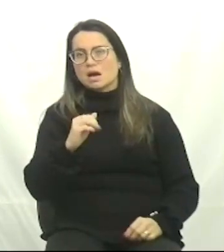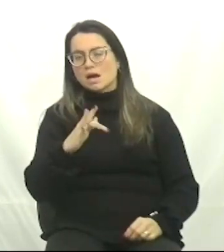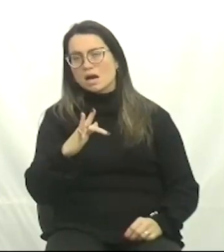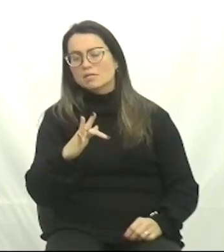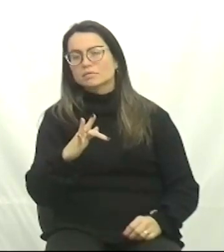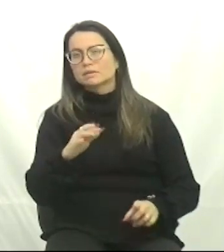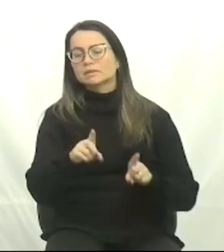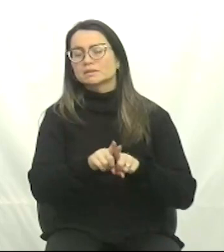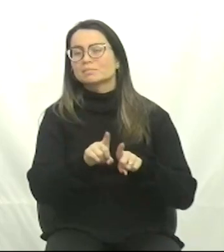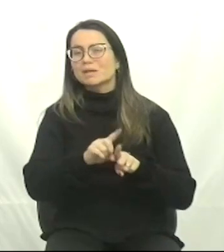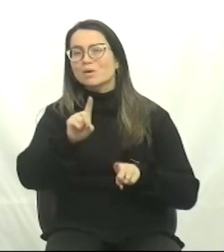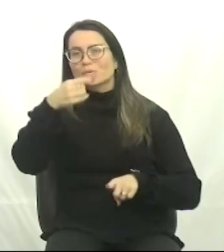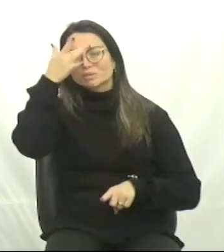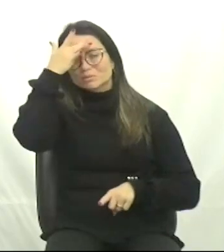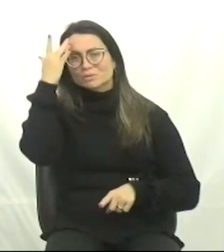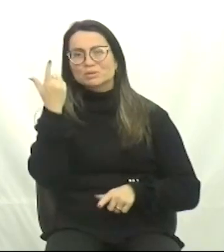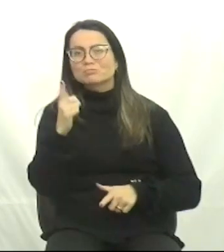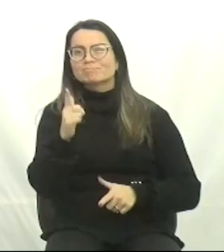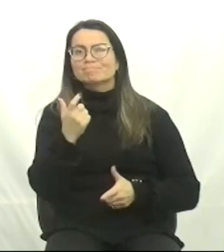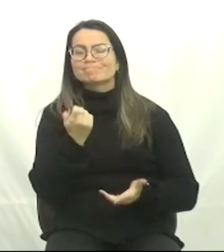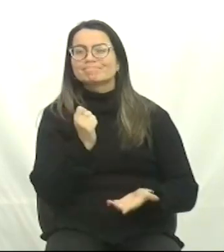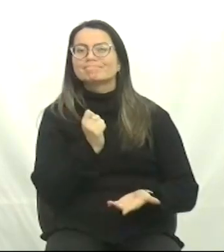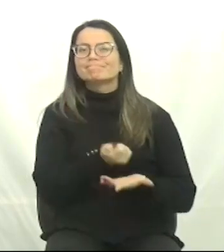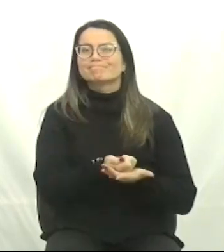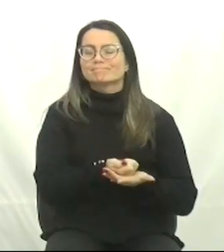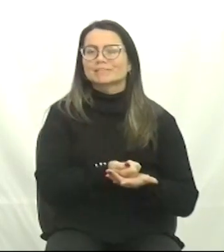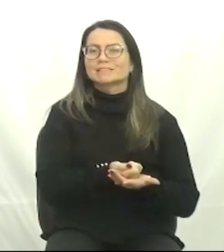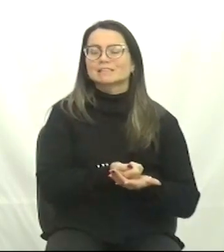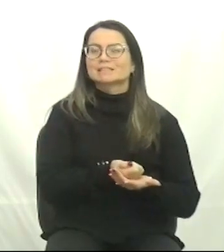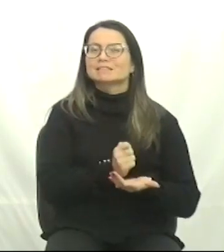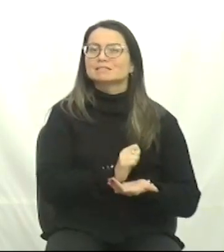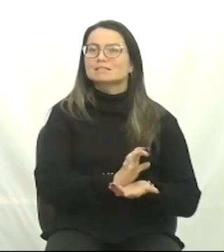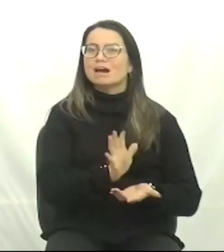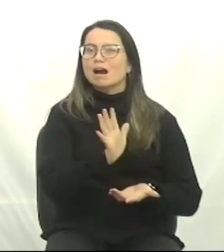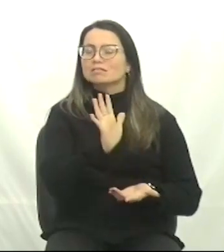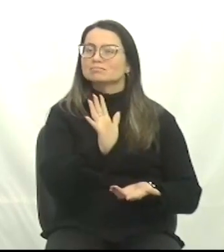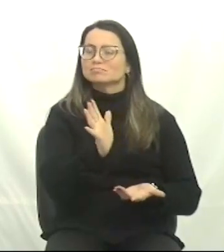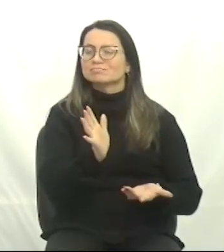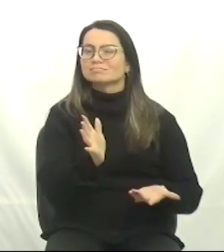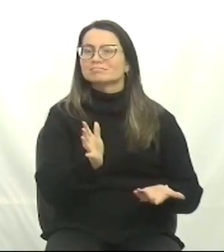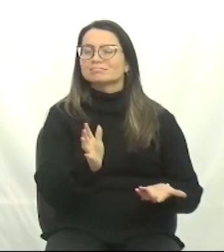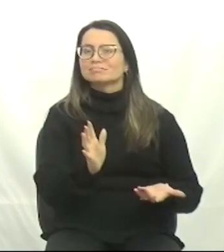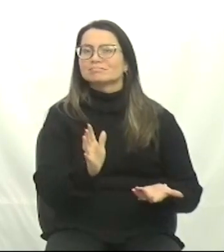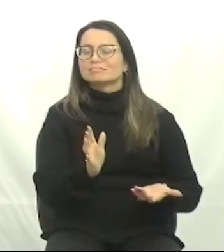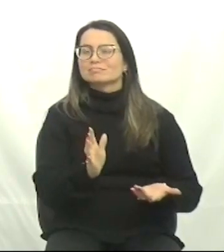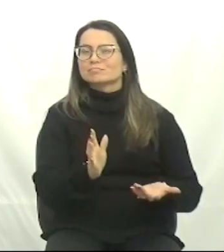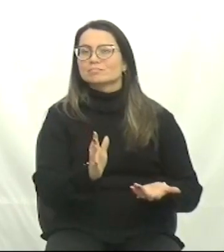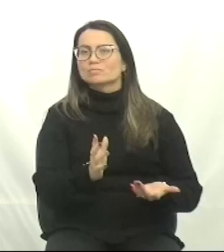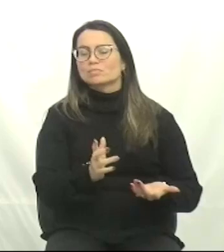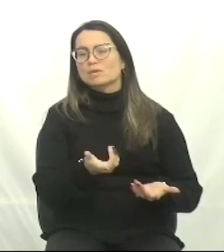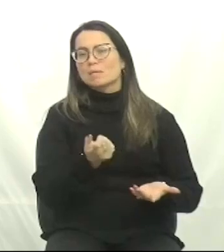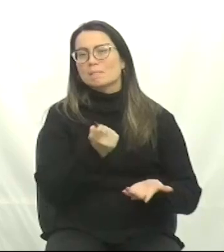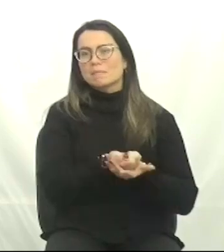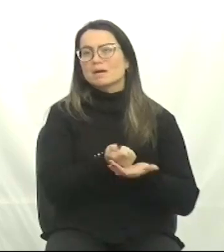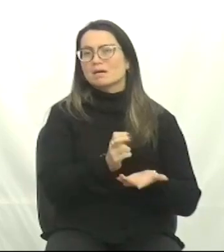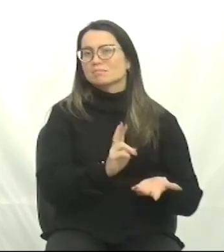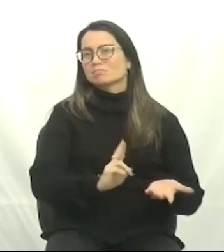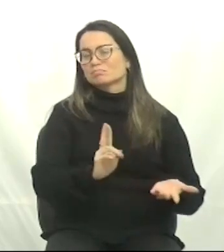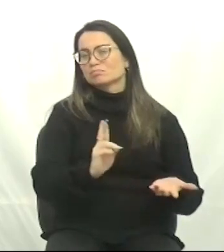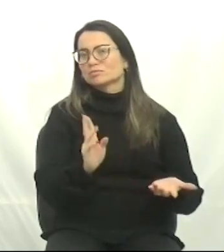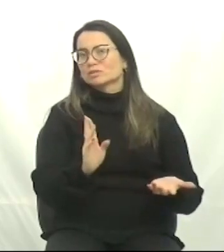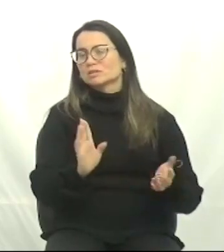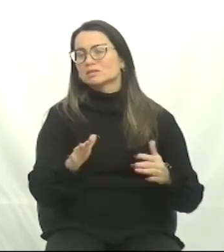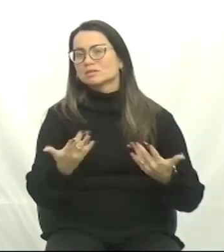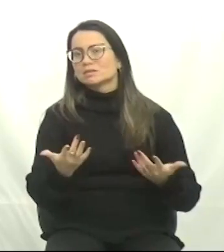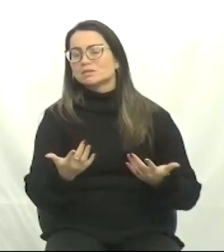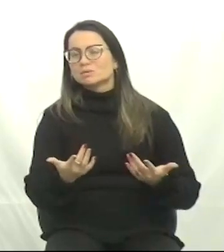não teriam condições de arcar com os altos custos de mensalidades e despesas acadêmicas. Para além